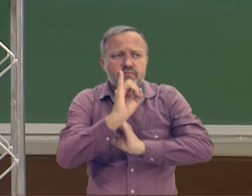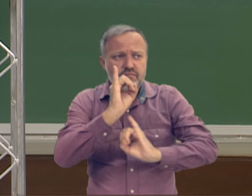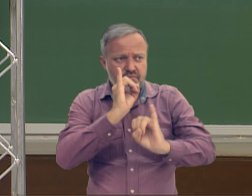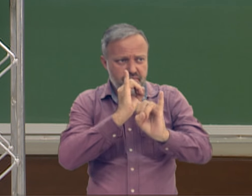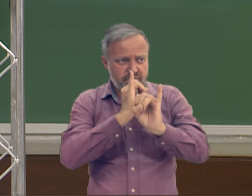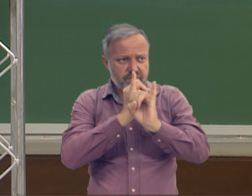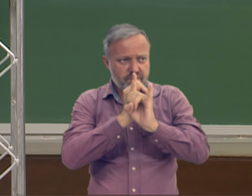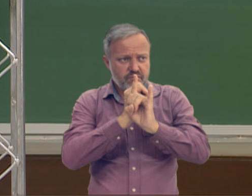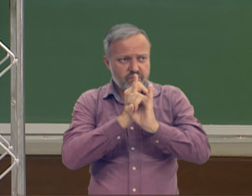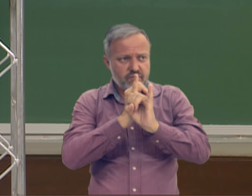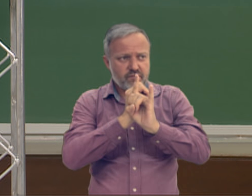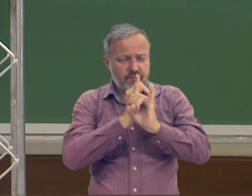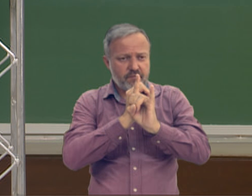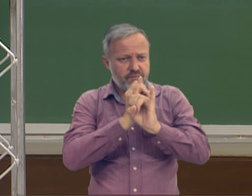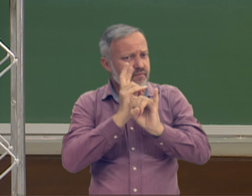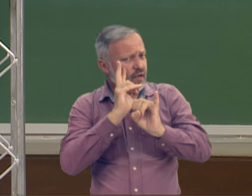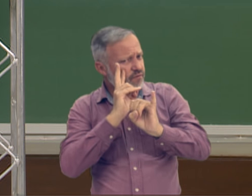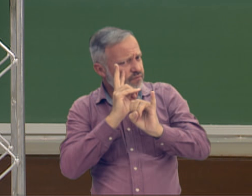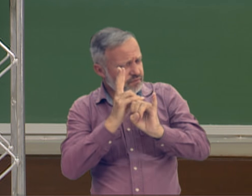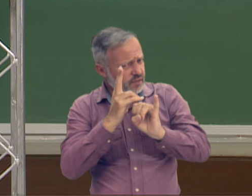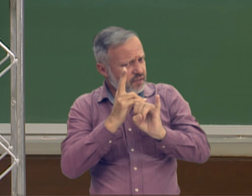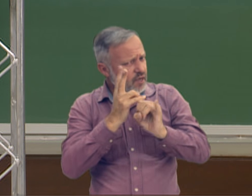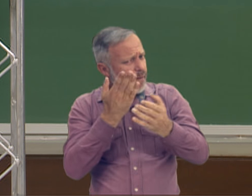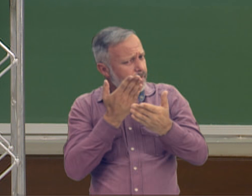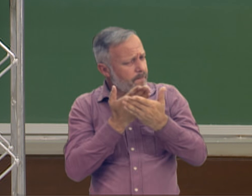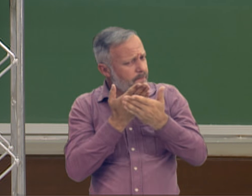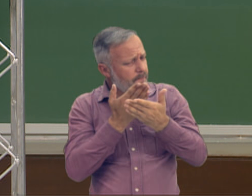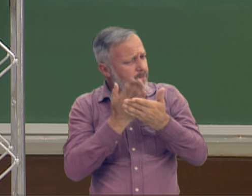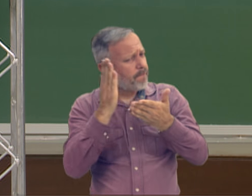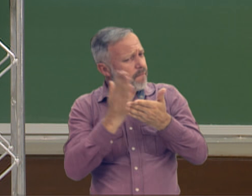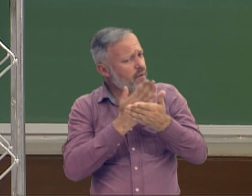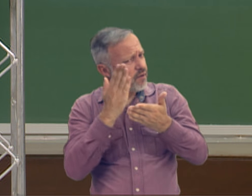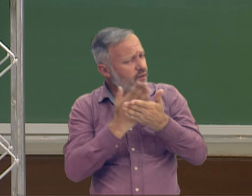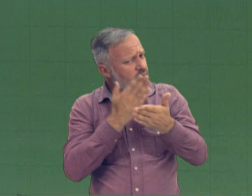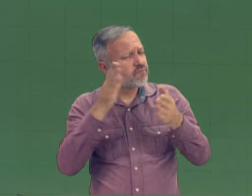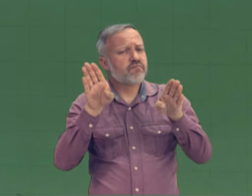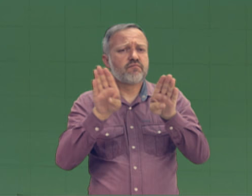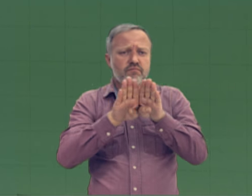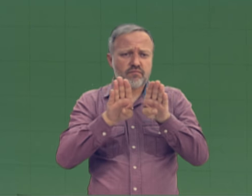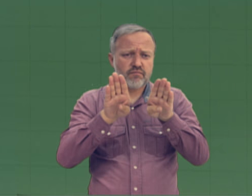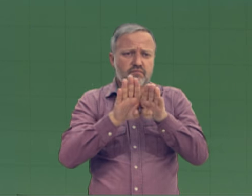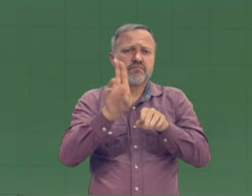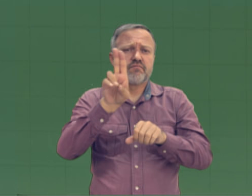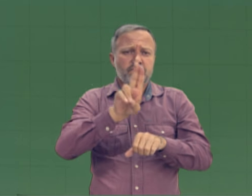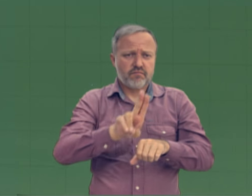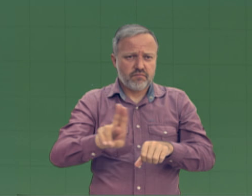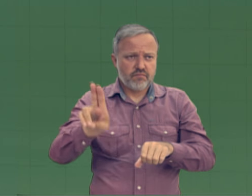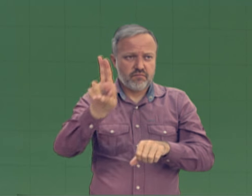vocês conseguem colocar lá na internet ou, de repente, tem um livro em casa, é importante fazer.